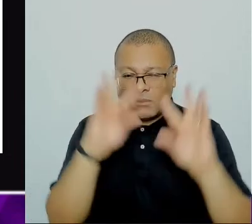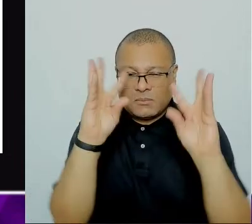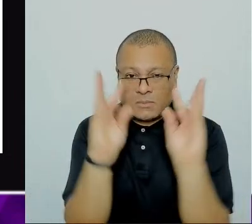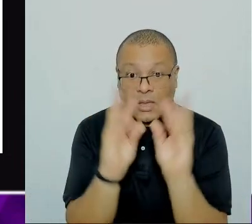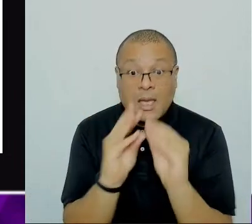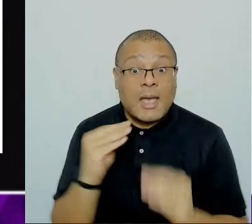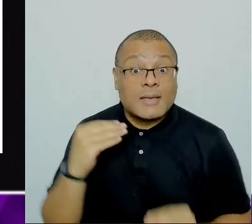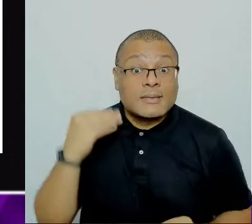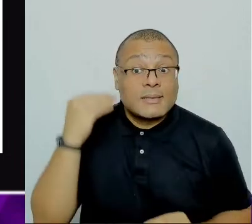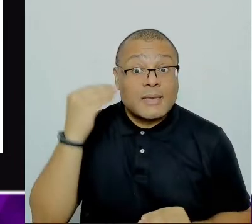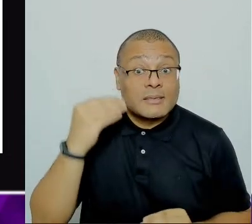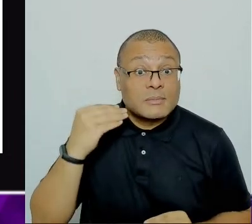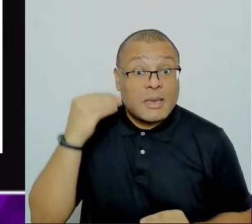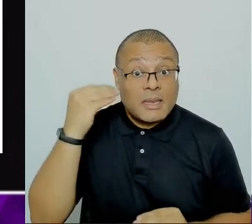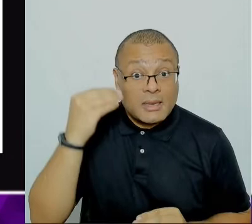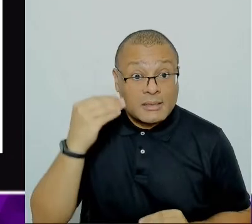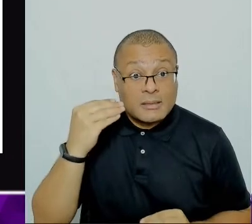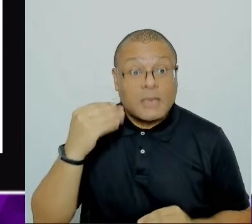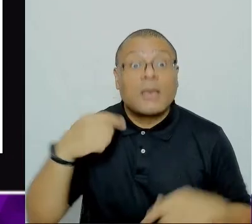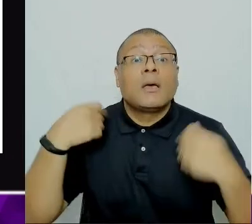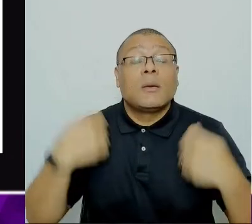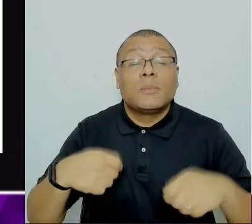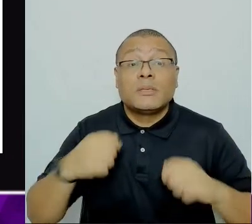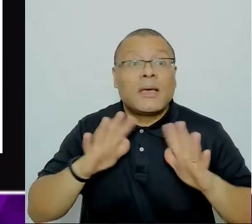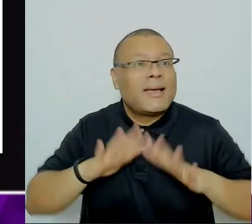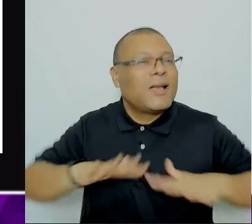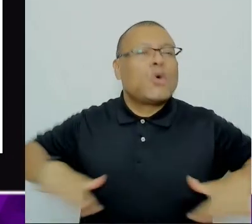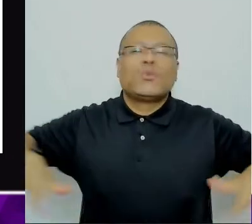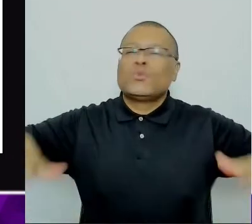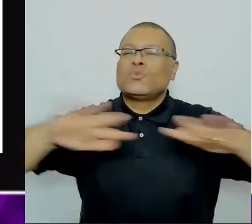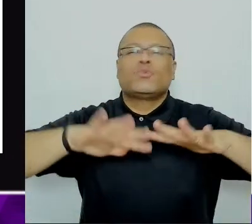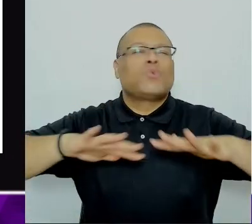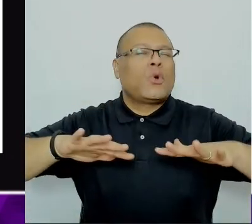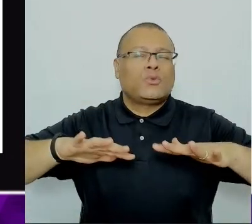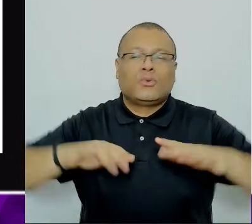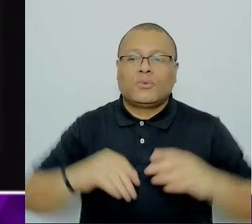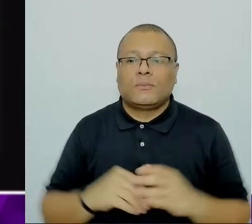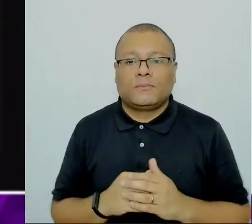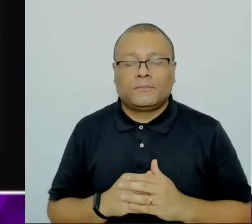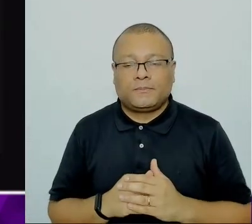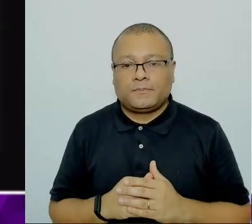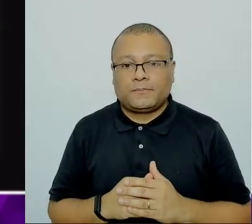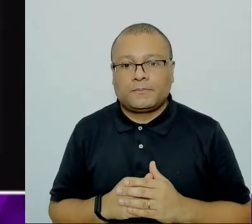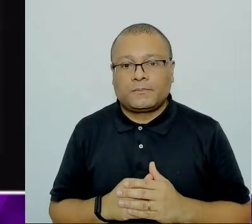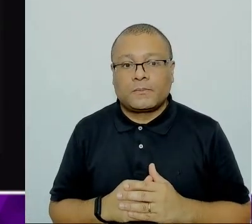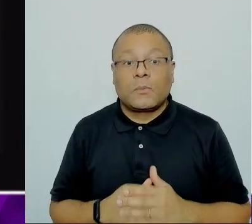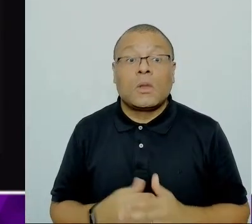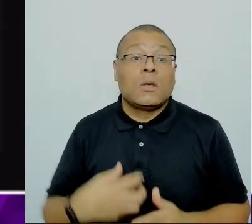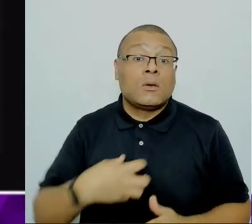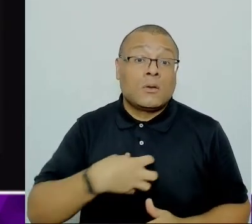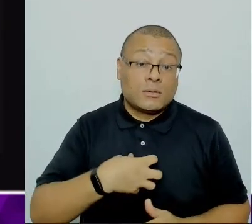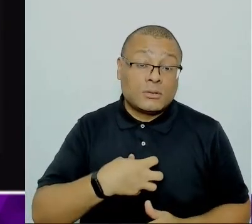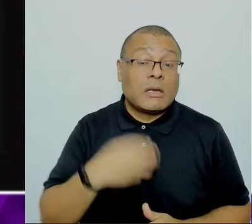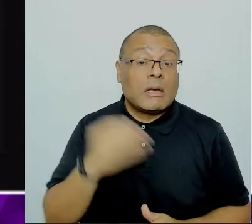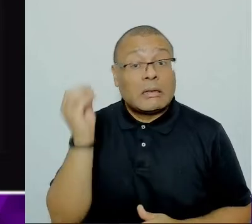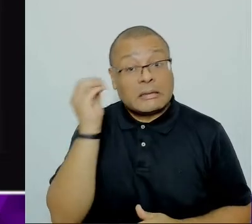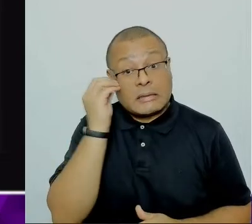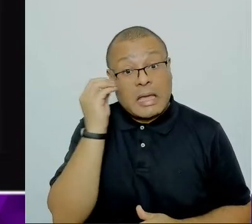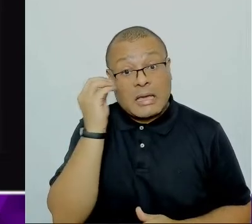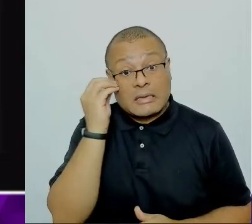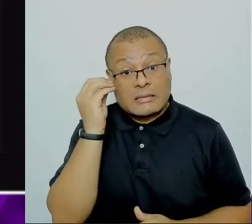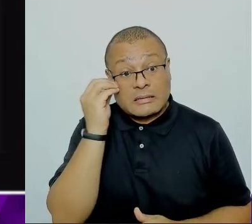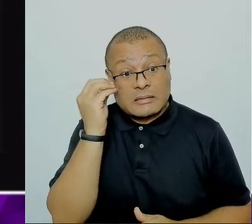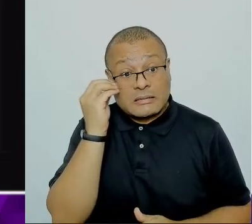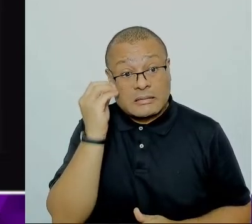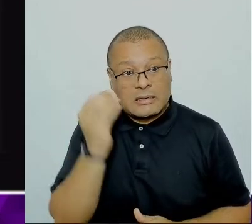tem que ser para todos. Que seja no formato mais ainda de teste, como é feito ali no Fome de